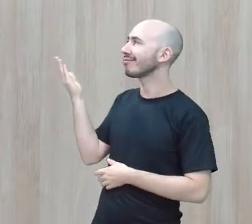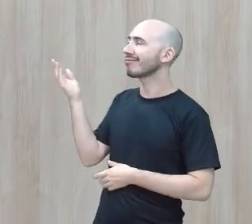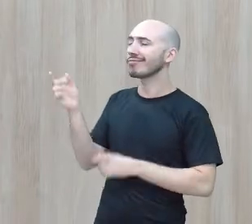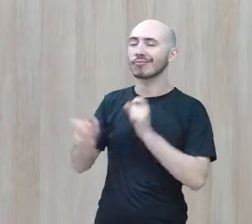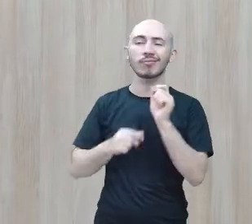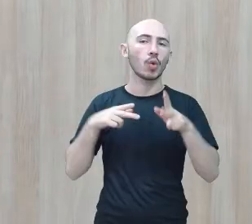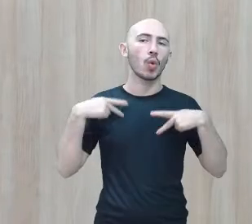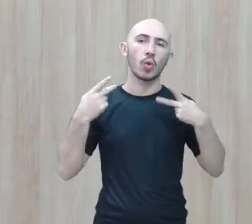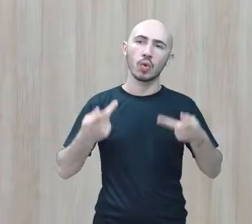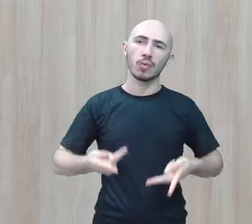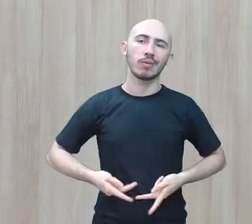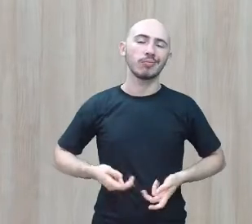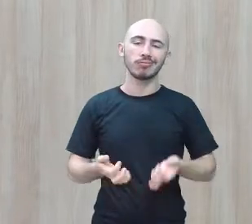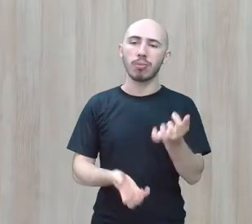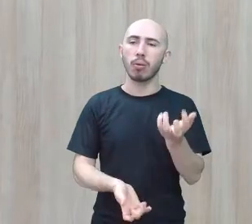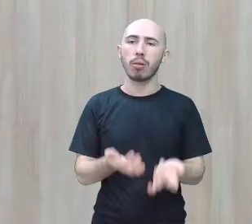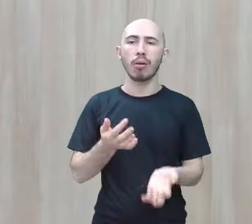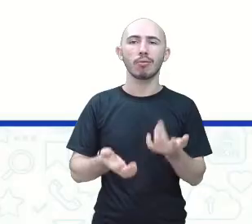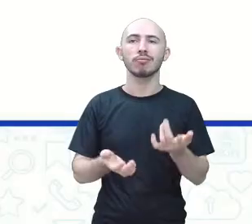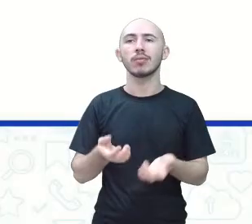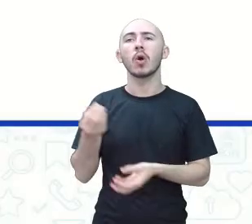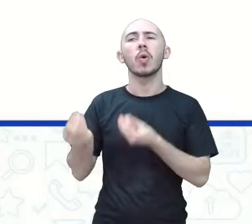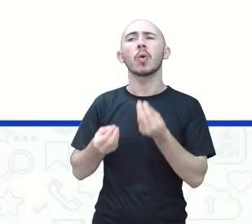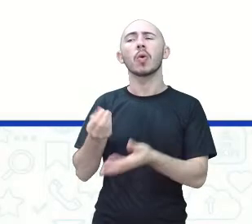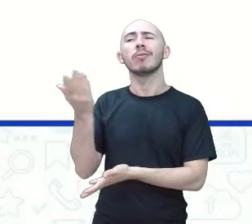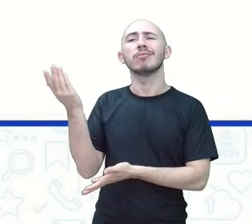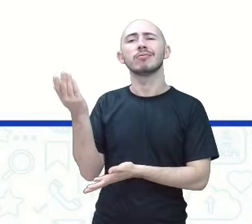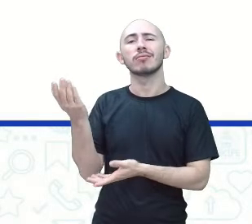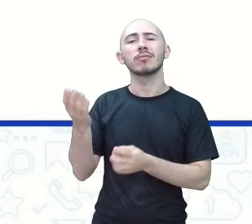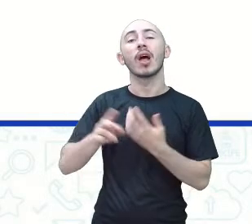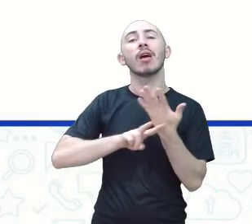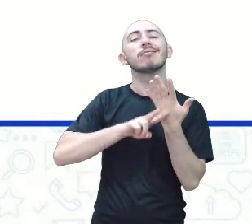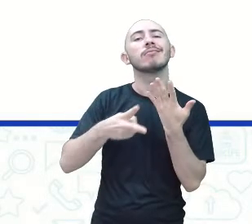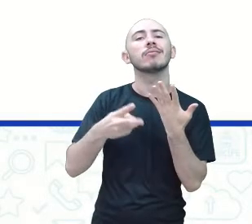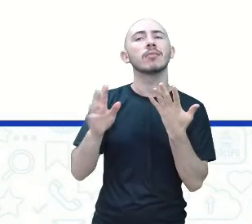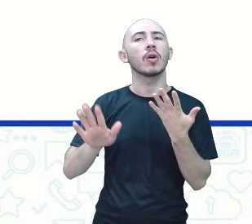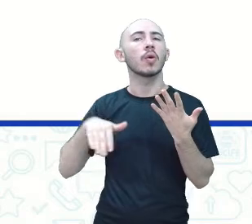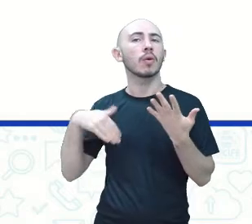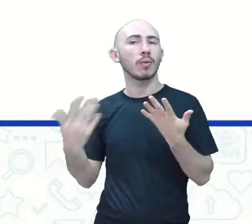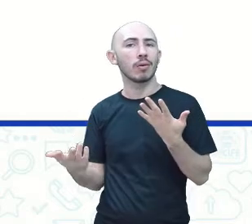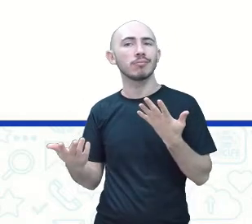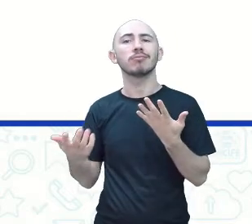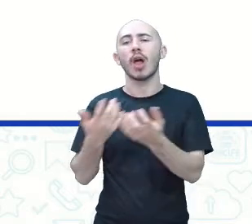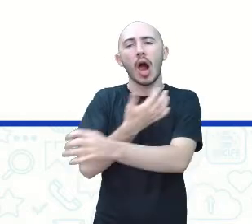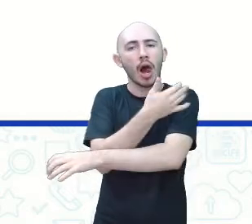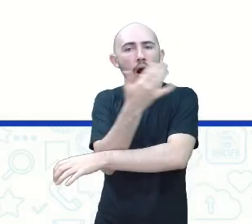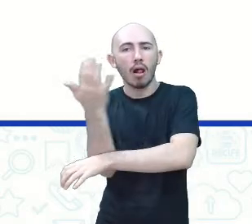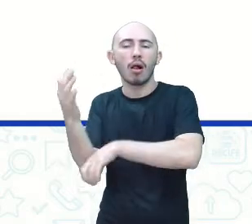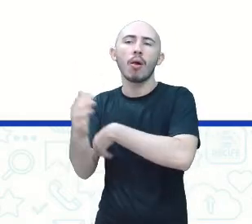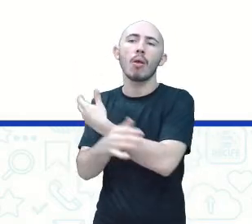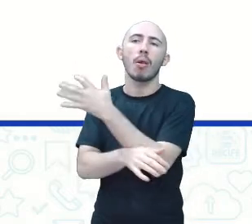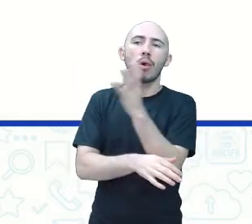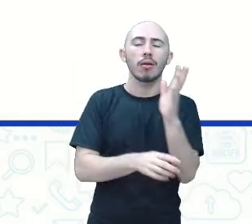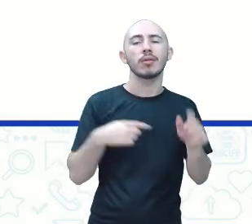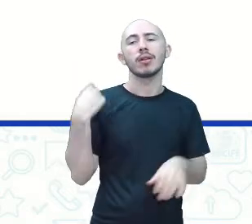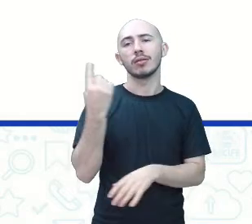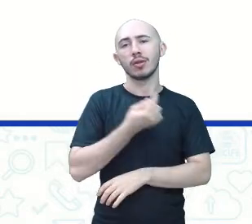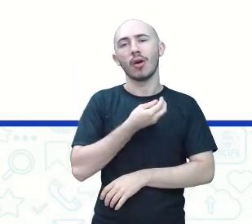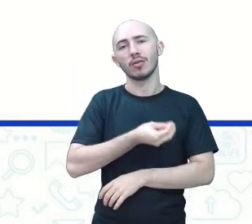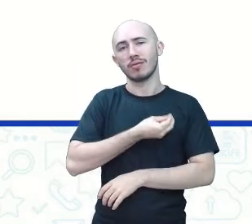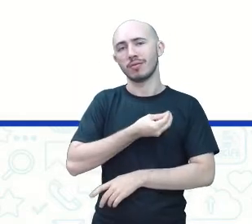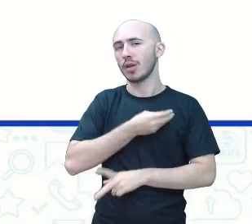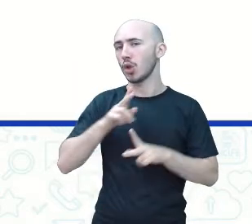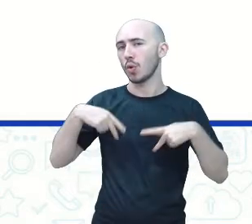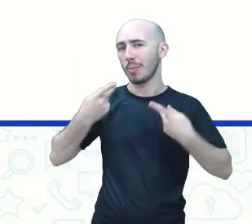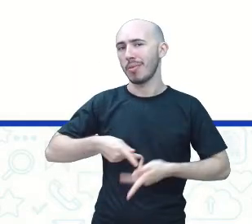aí pelo homem. E as queimadas, Isabel, afeta o quê? Afeta os elementos da natureza e a nós seres vivos. O ar,